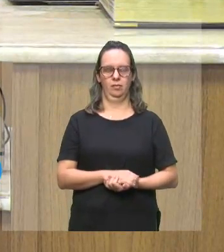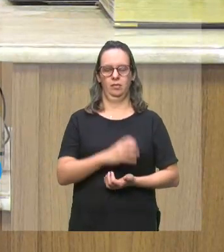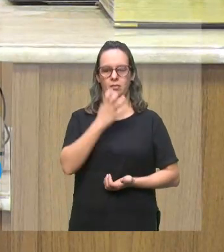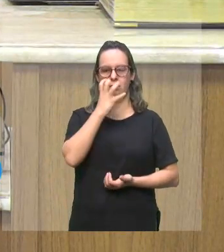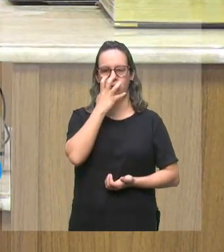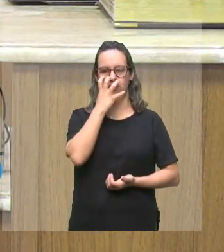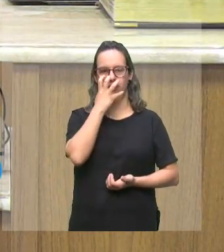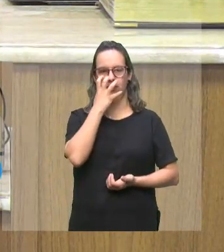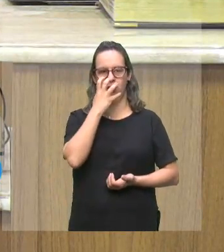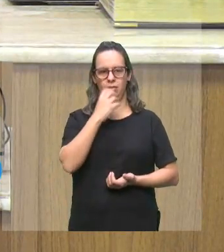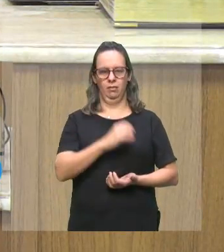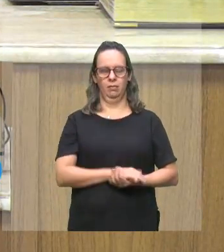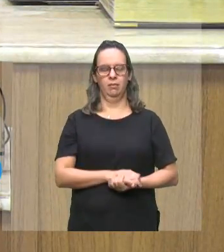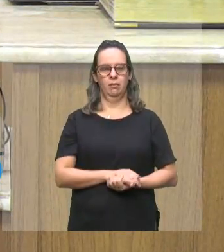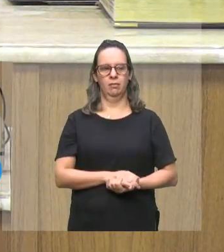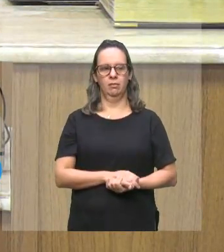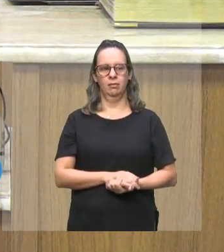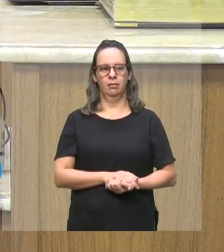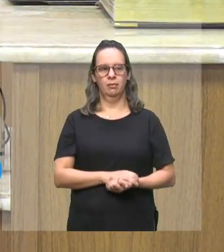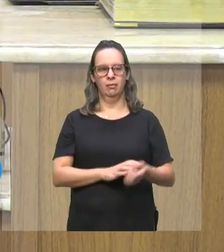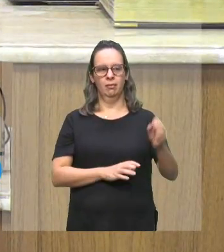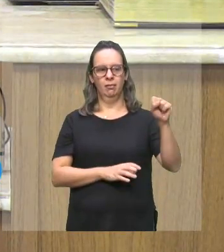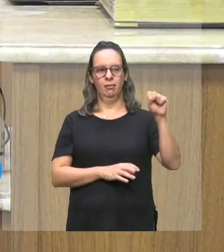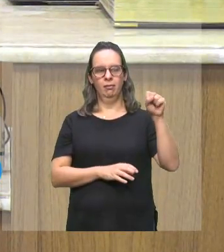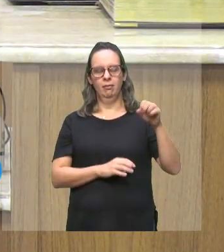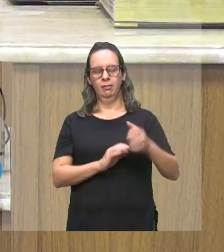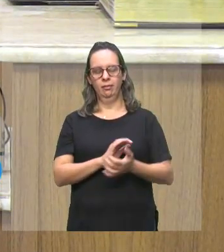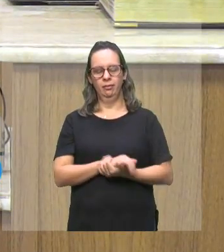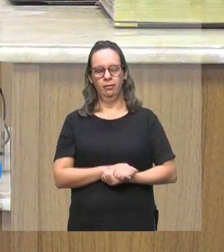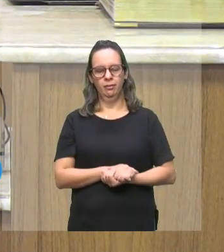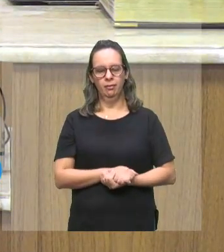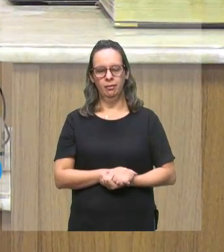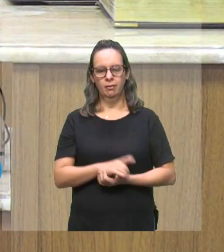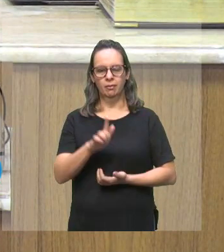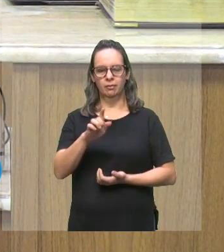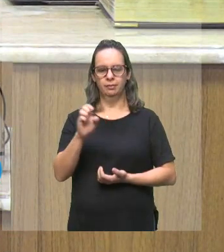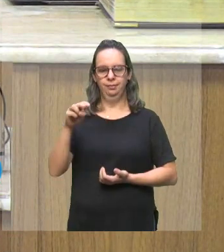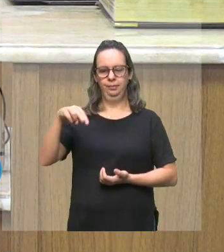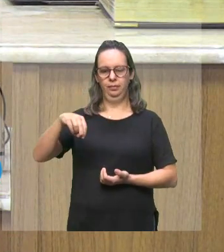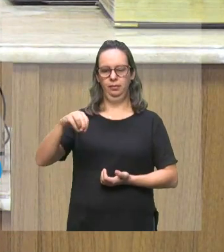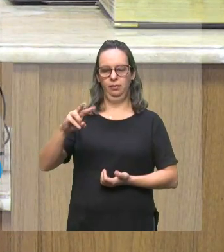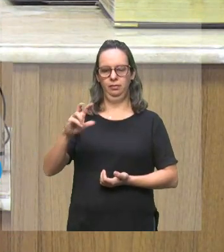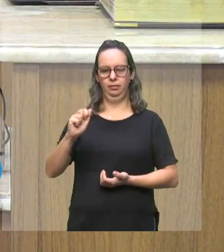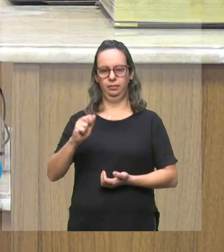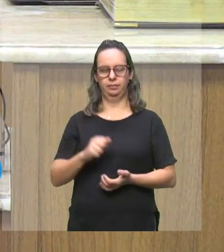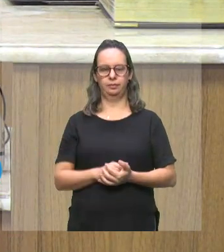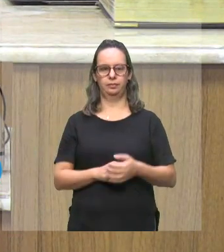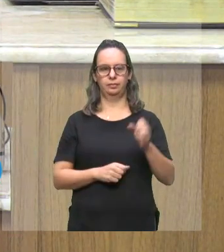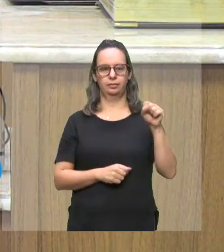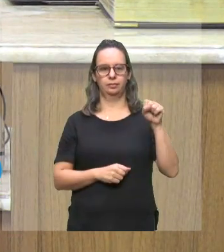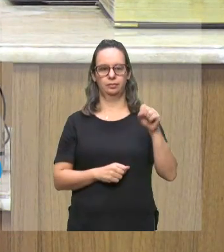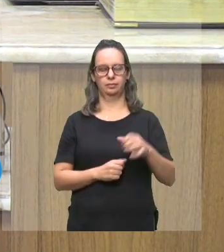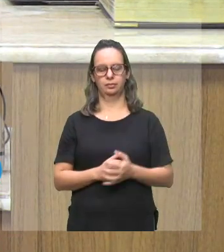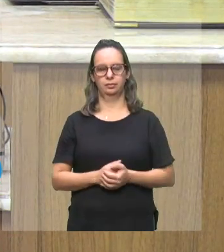Alexandre Cobra Vêncio. Alexandre Cachorrão vota sim. Dionísio de Gênova. Dionísio vota sim.